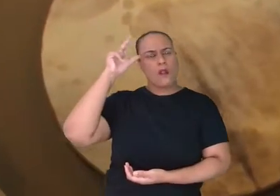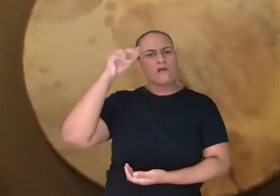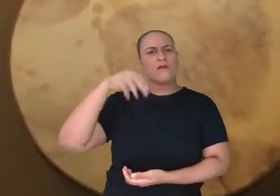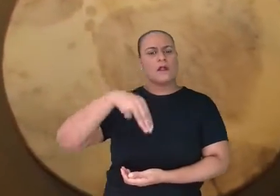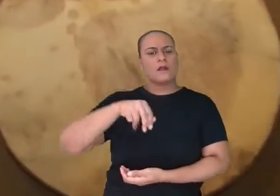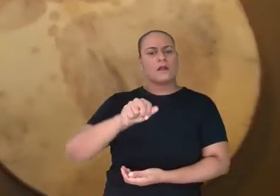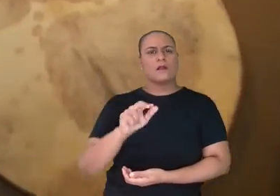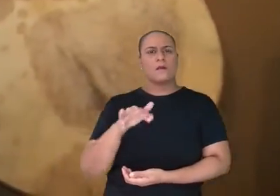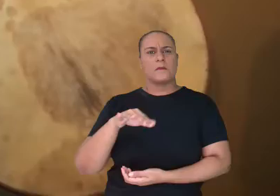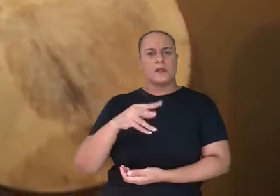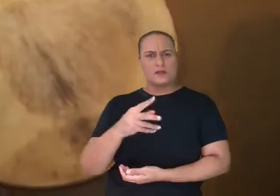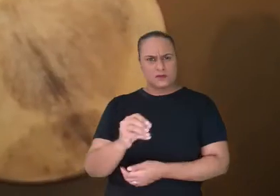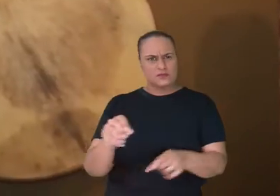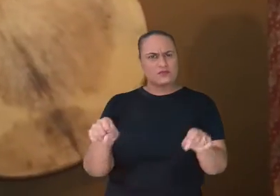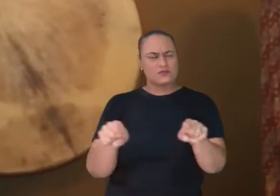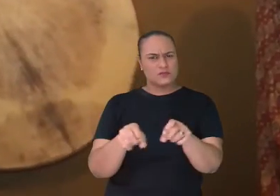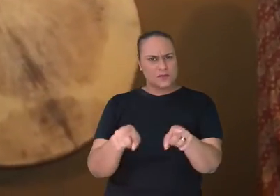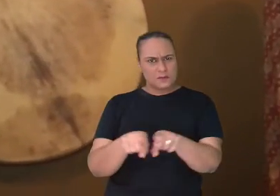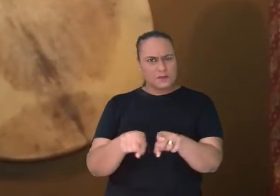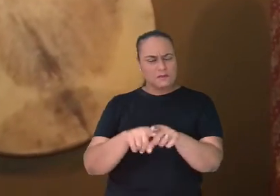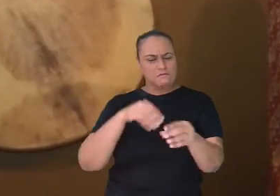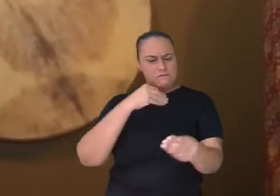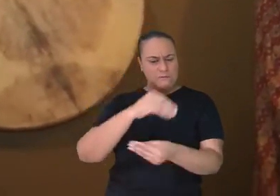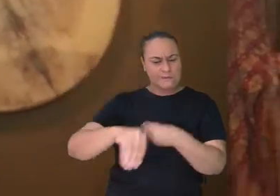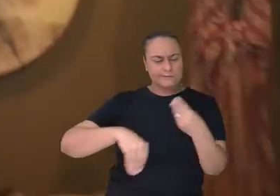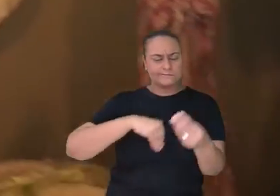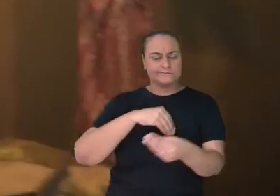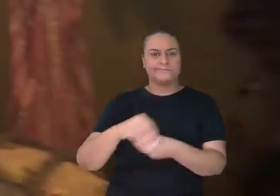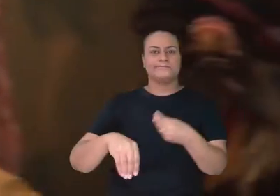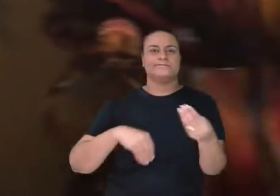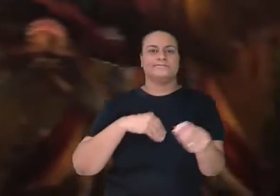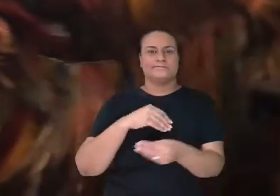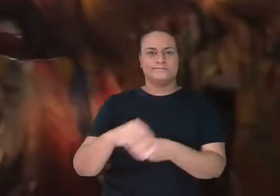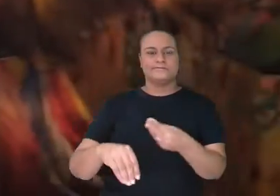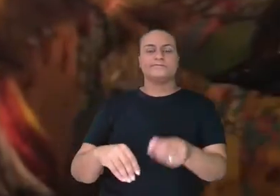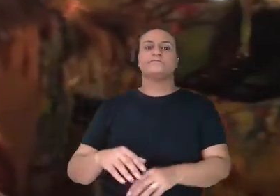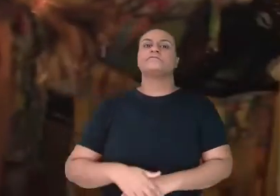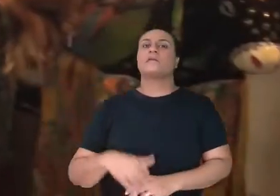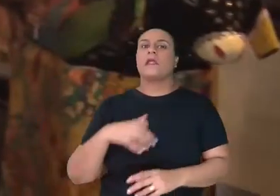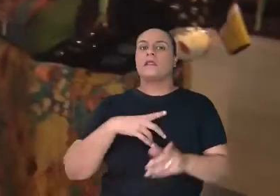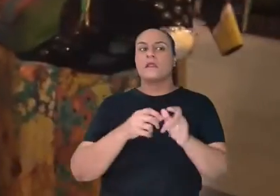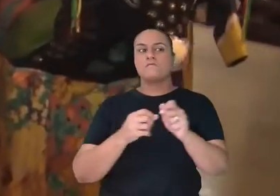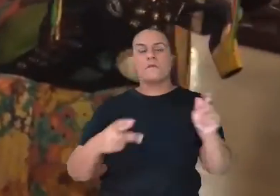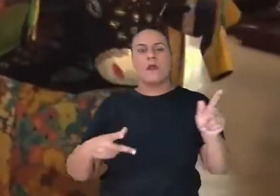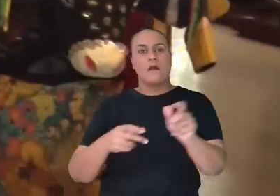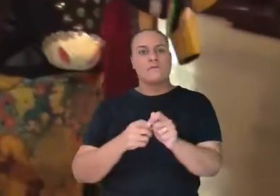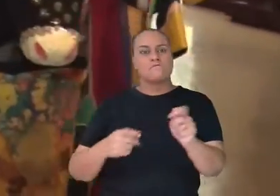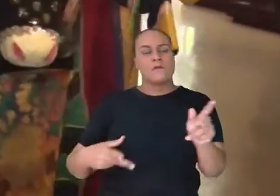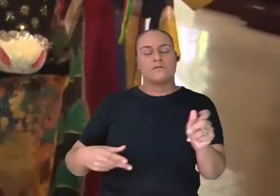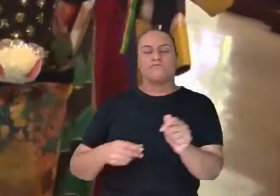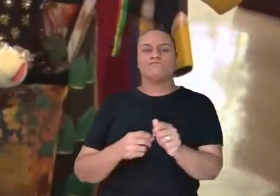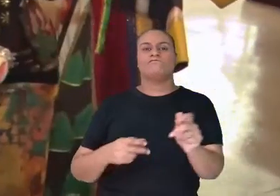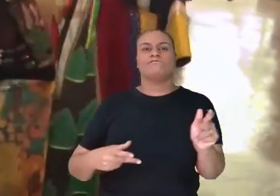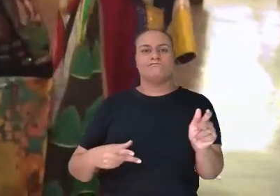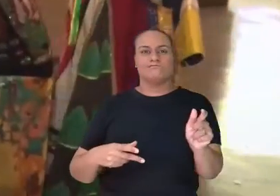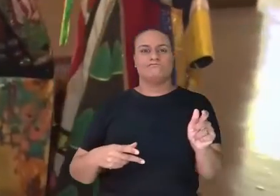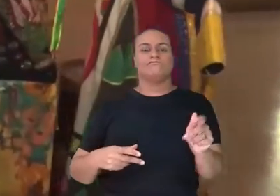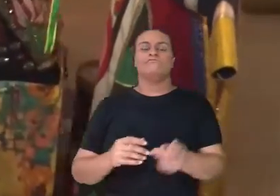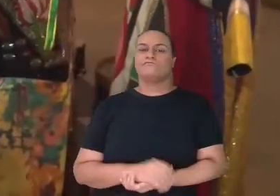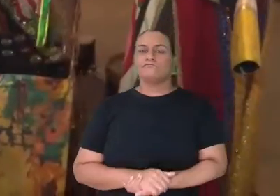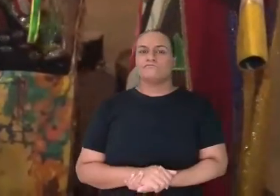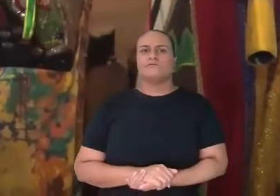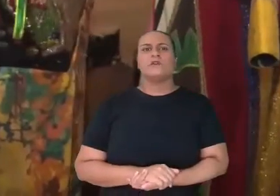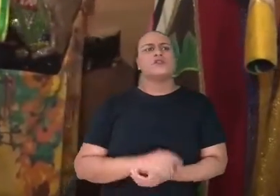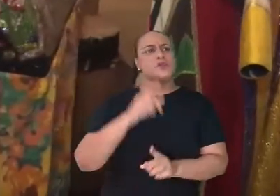pouco o boi, né? Aqui atrás a gente tem um caboclo de lança, que assim, são